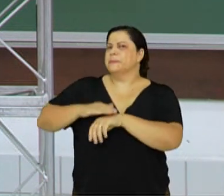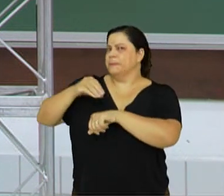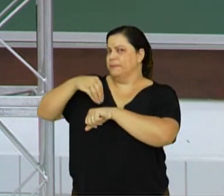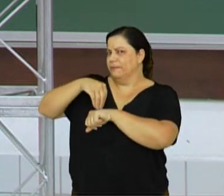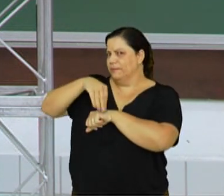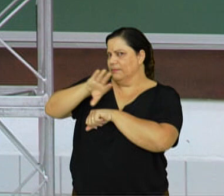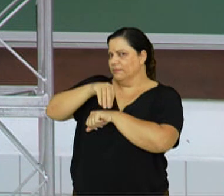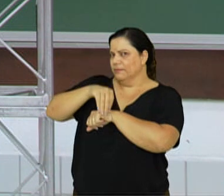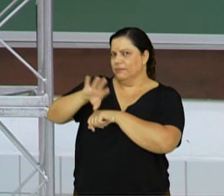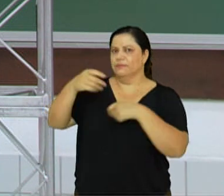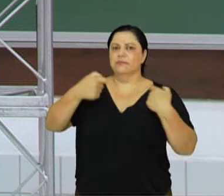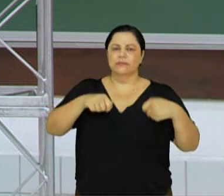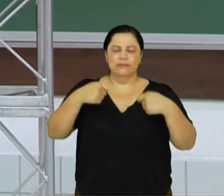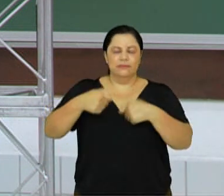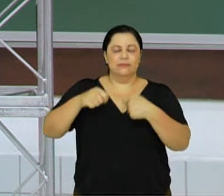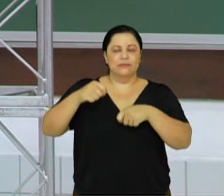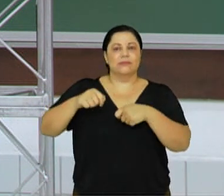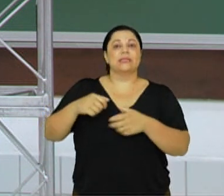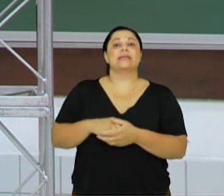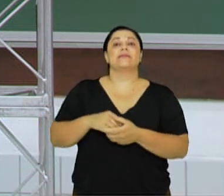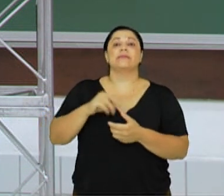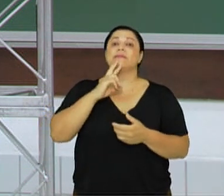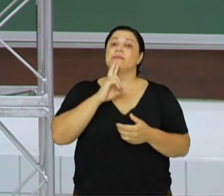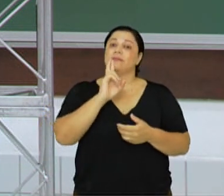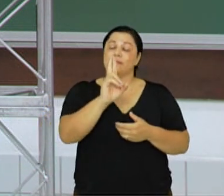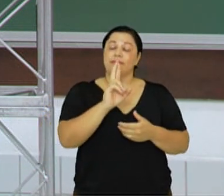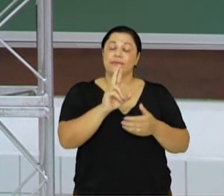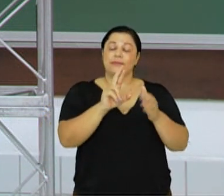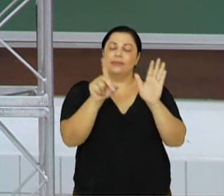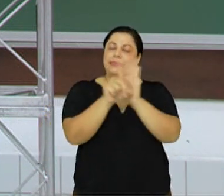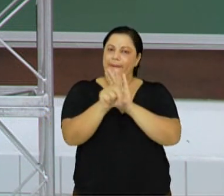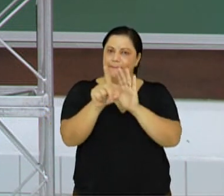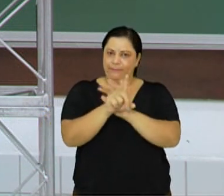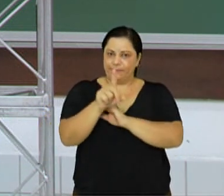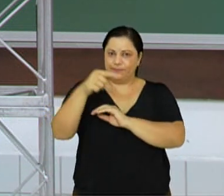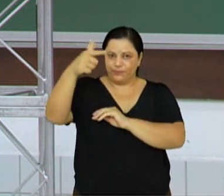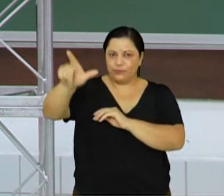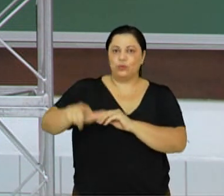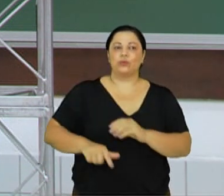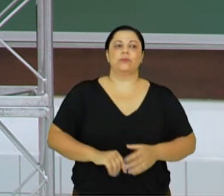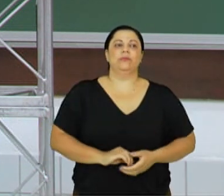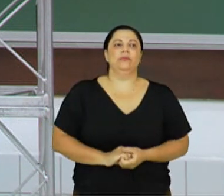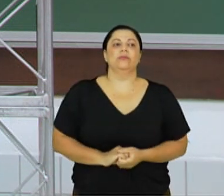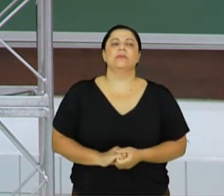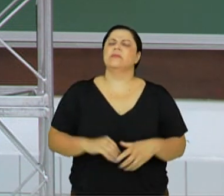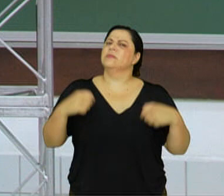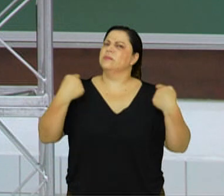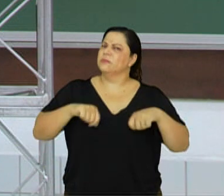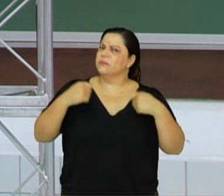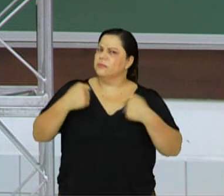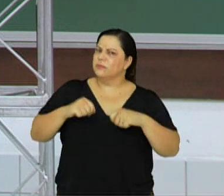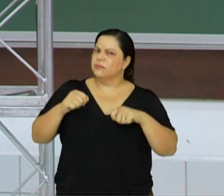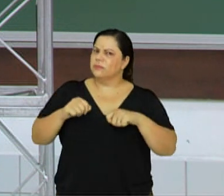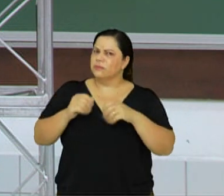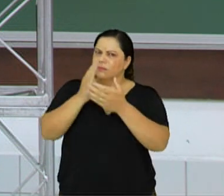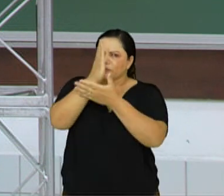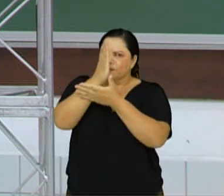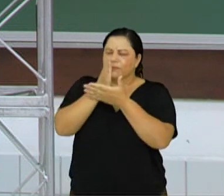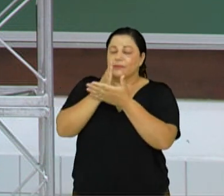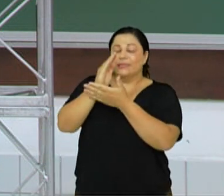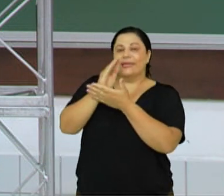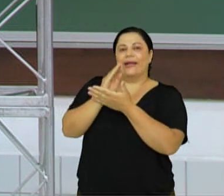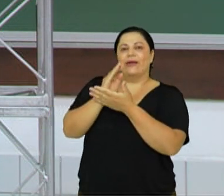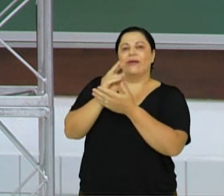nós vamos precisar na próxima questão. Aqui, ó, eu vou precisar deste apótema